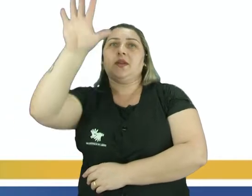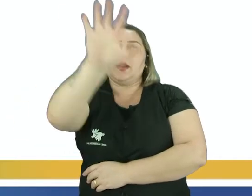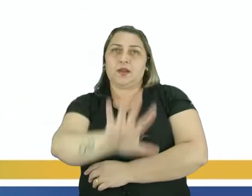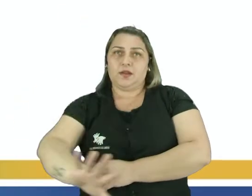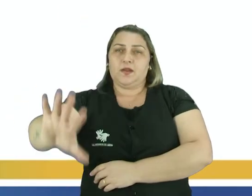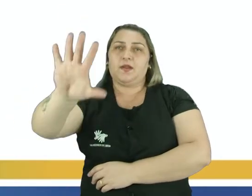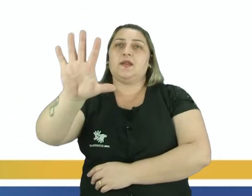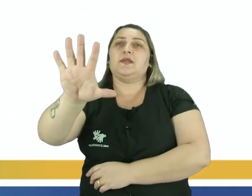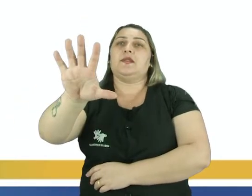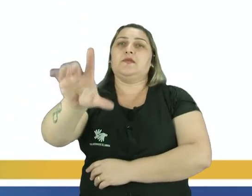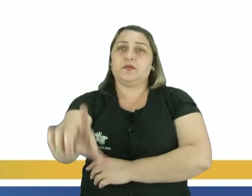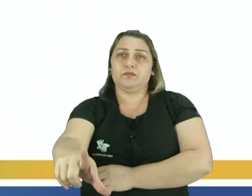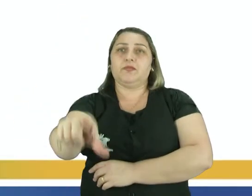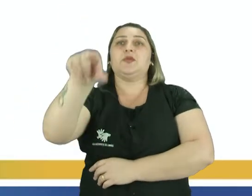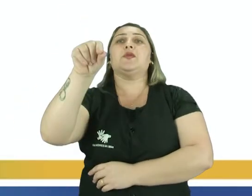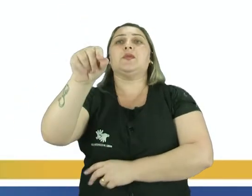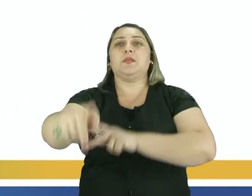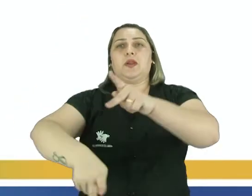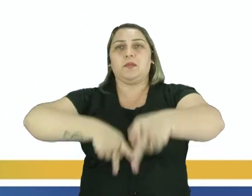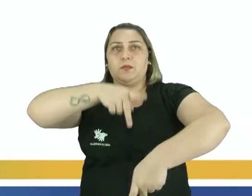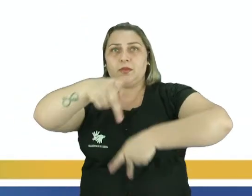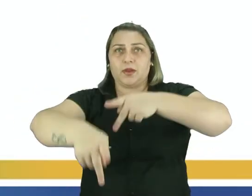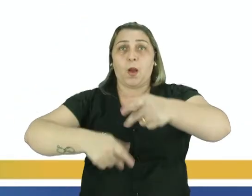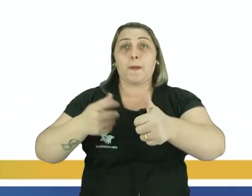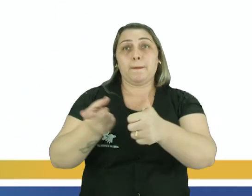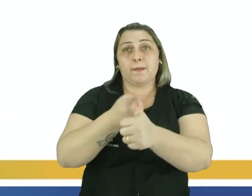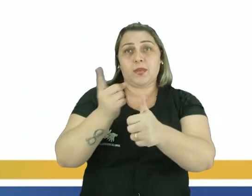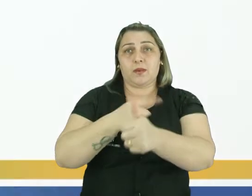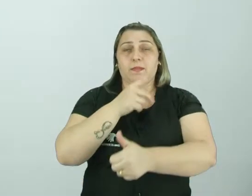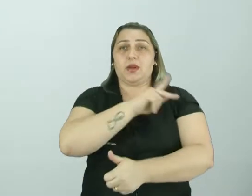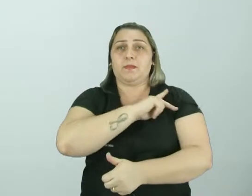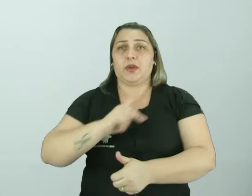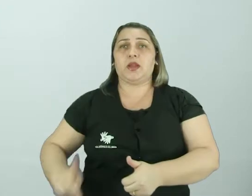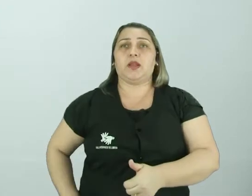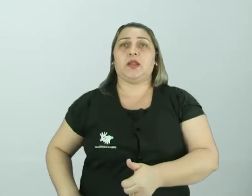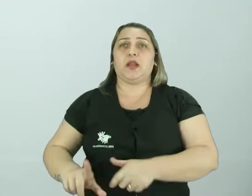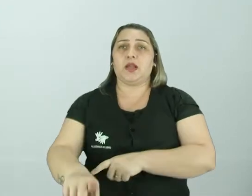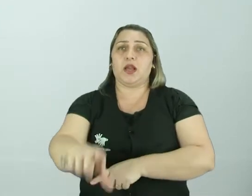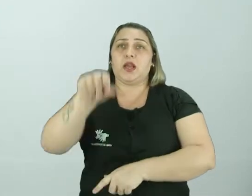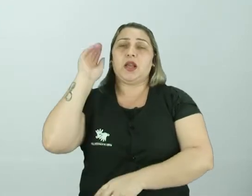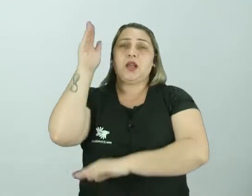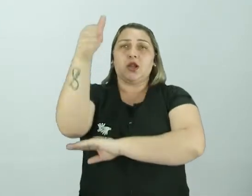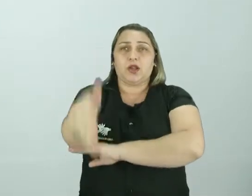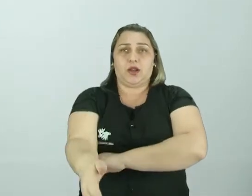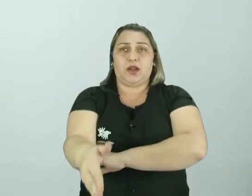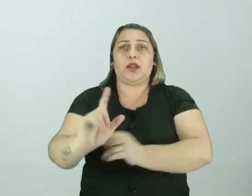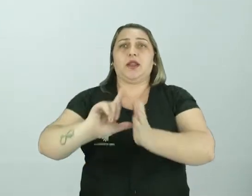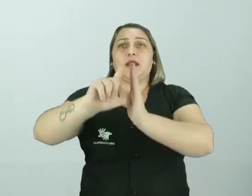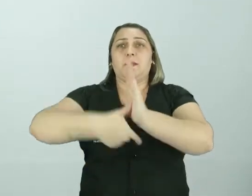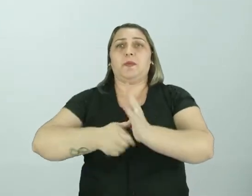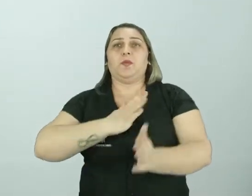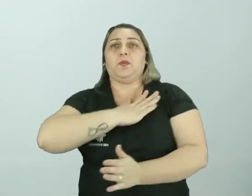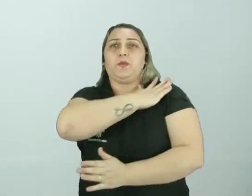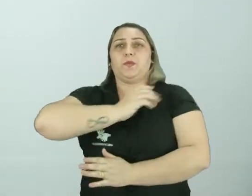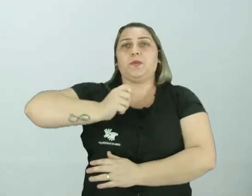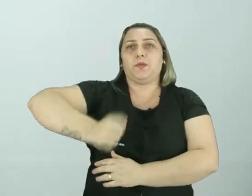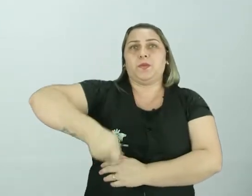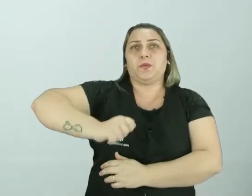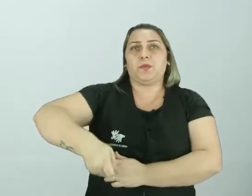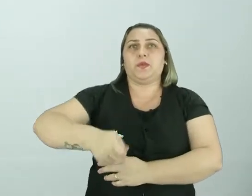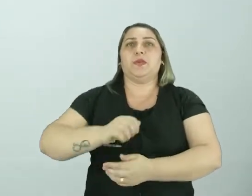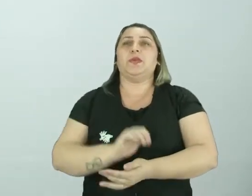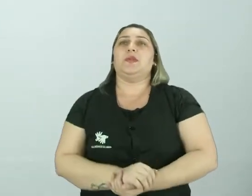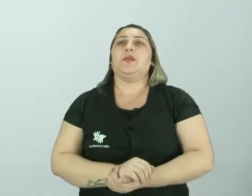Nacional, foi eleito. Então, Fernando Collor de Mello foi o primeiro presidente eleito diretamente no período pós-ditadura militar. Então,